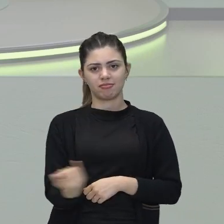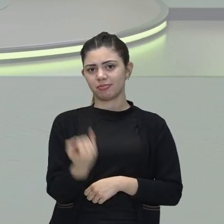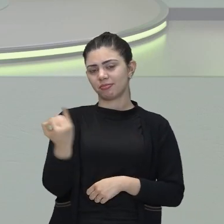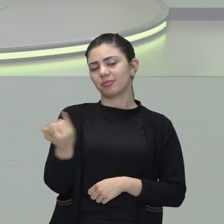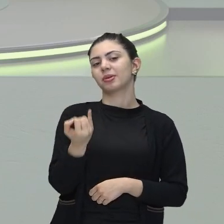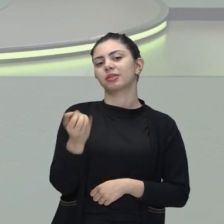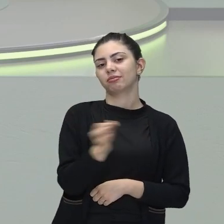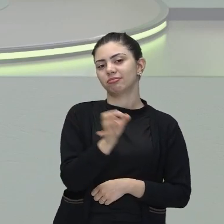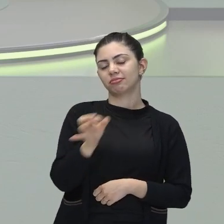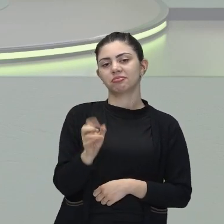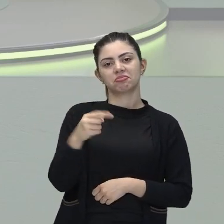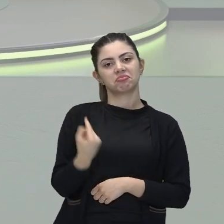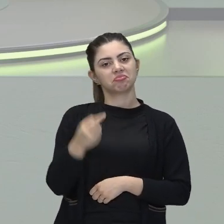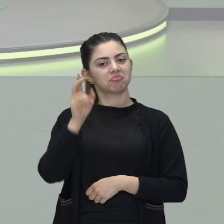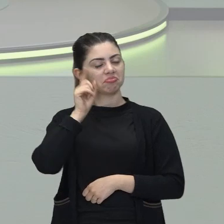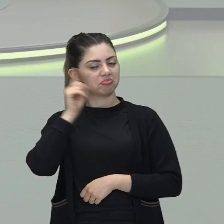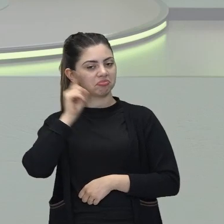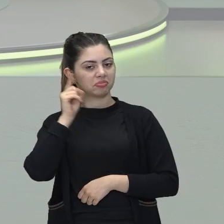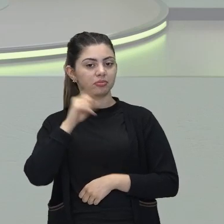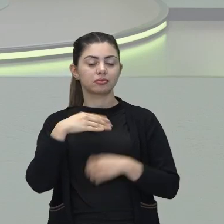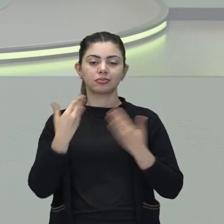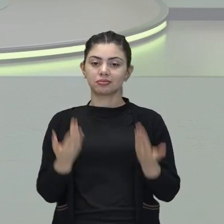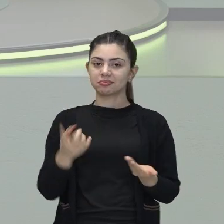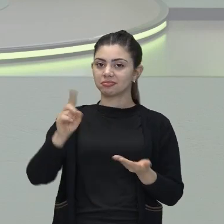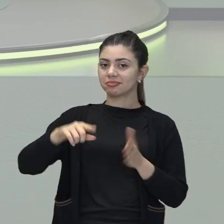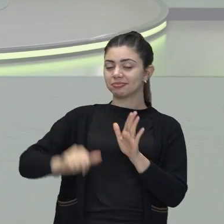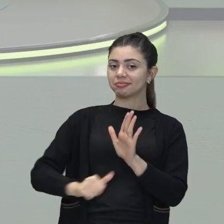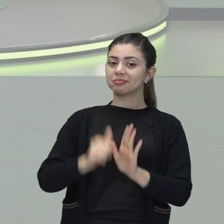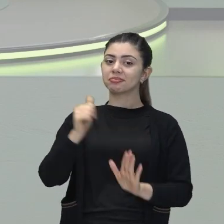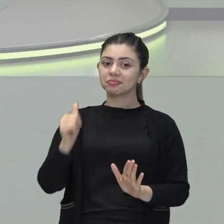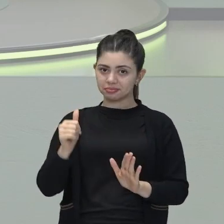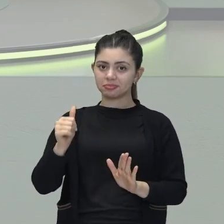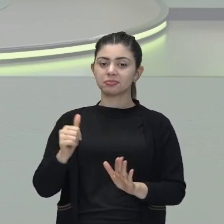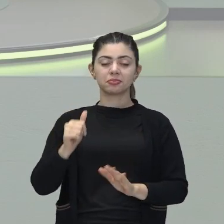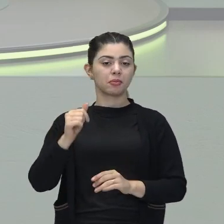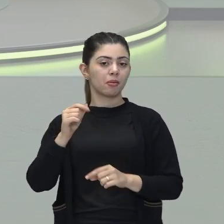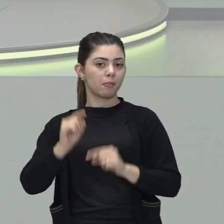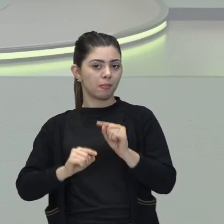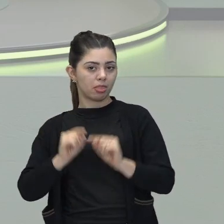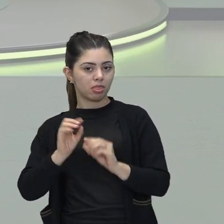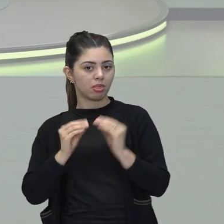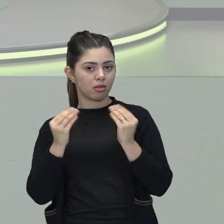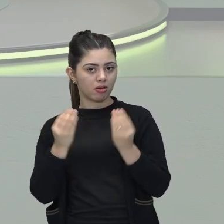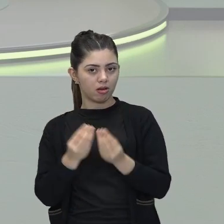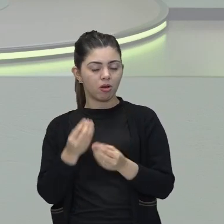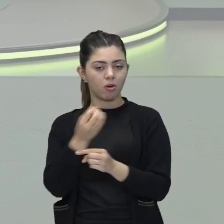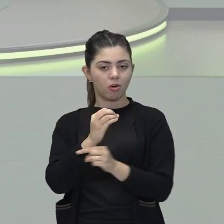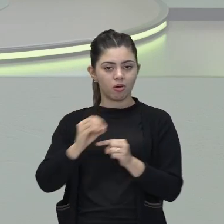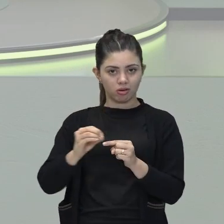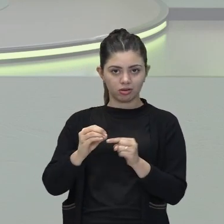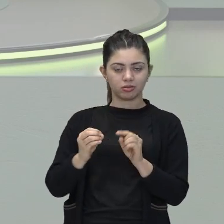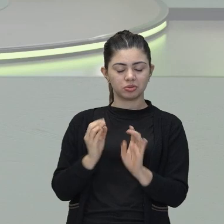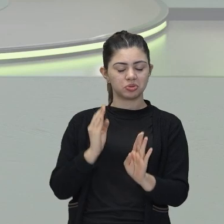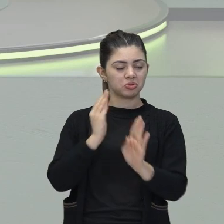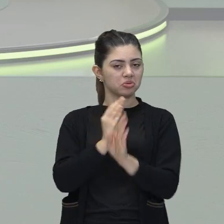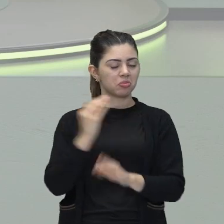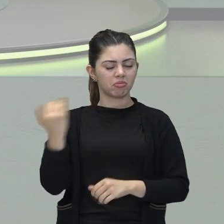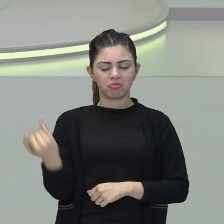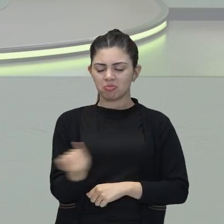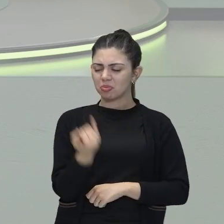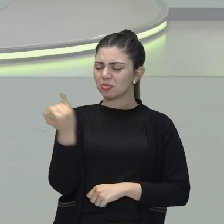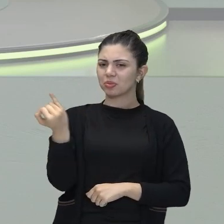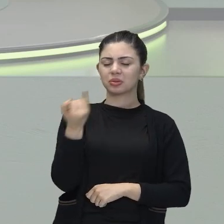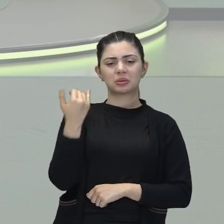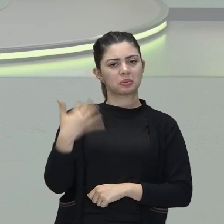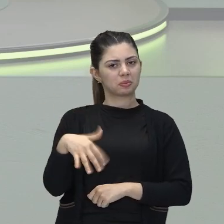éteres no dia a dia. Então esse foi o primeiro composto, o primeiro éter aí de grande